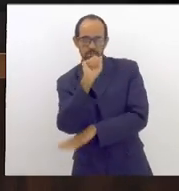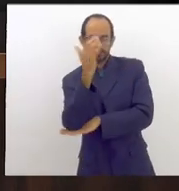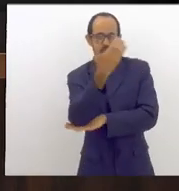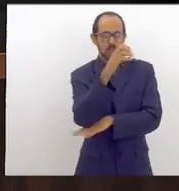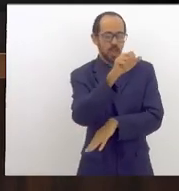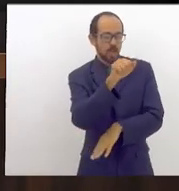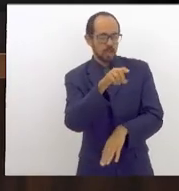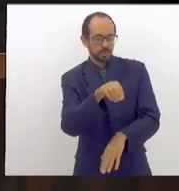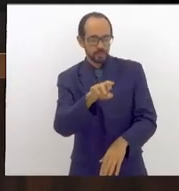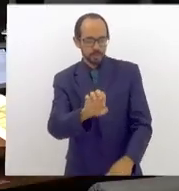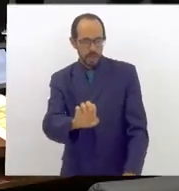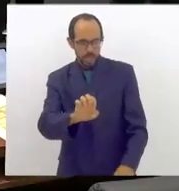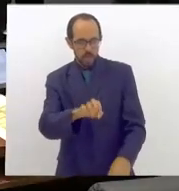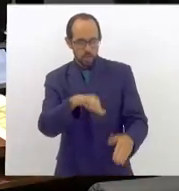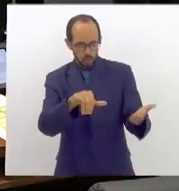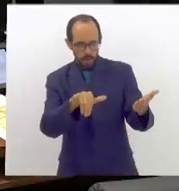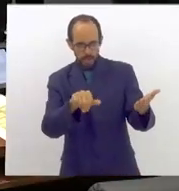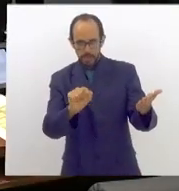Corrêa